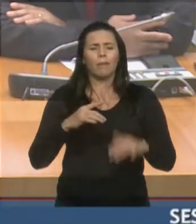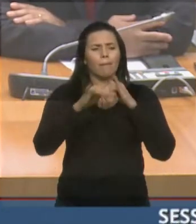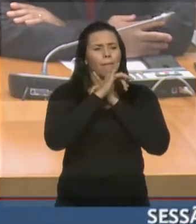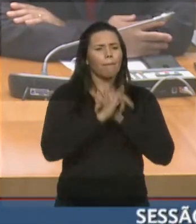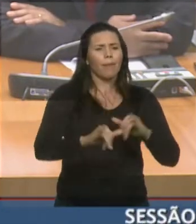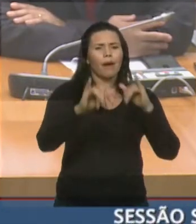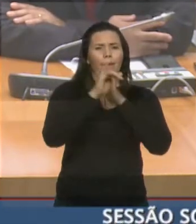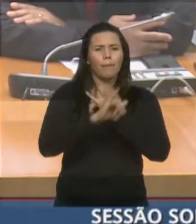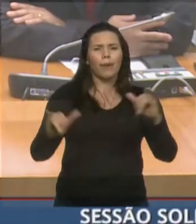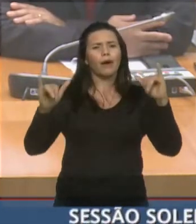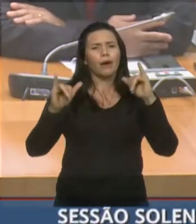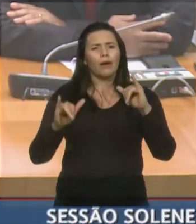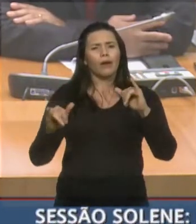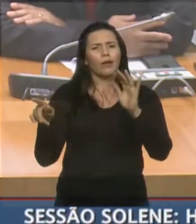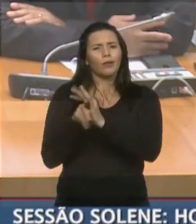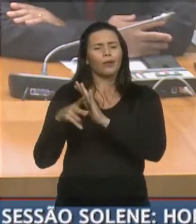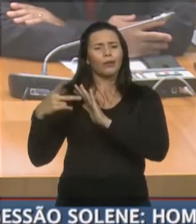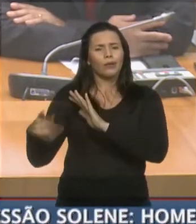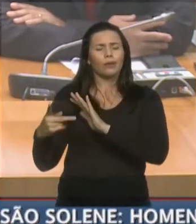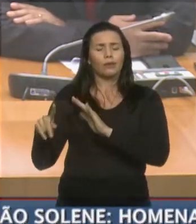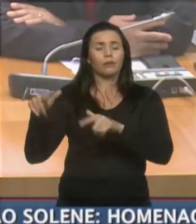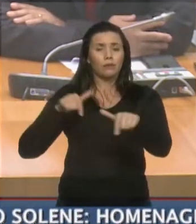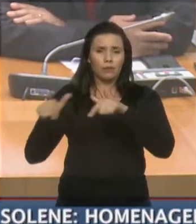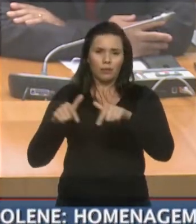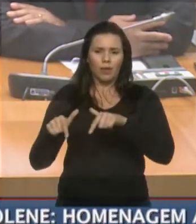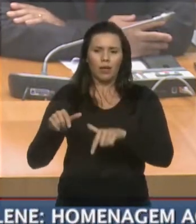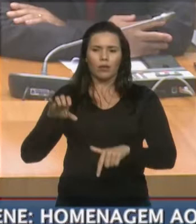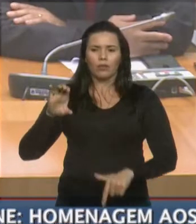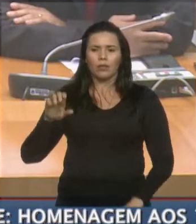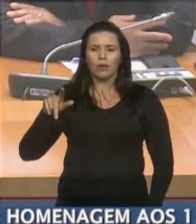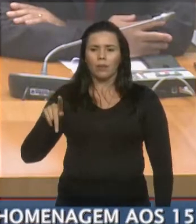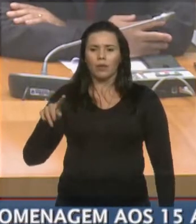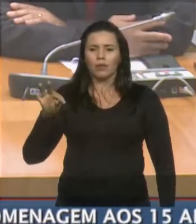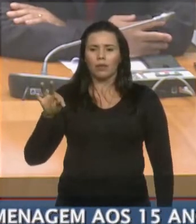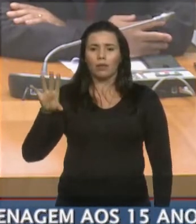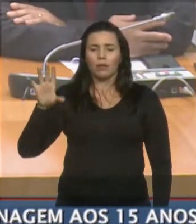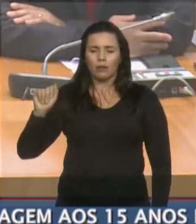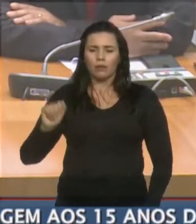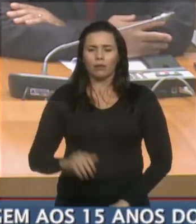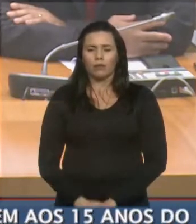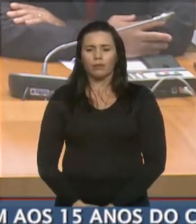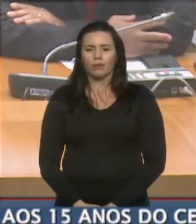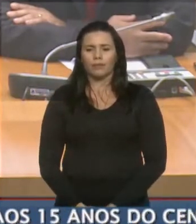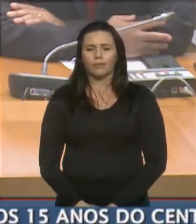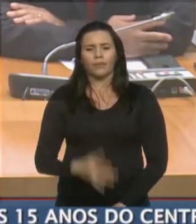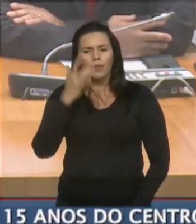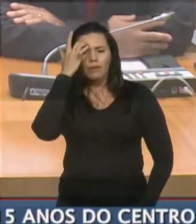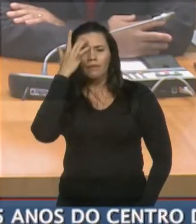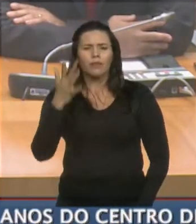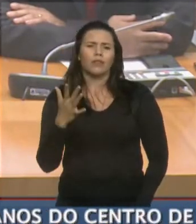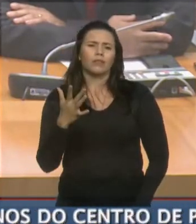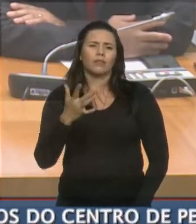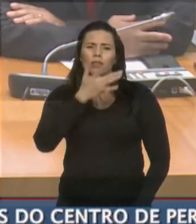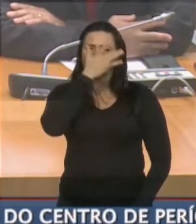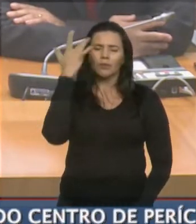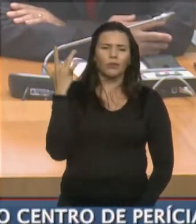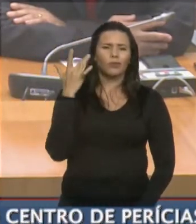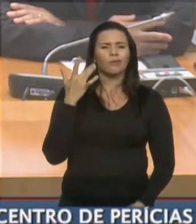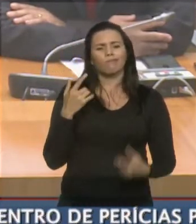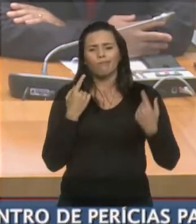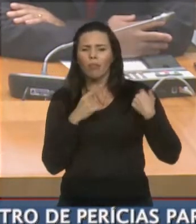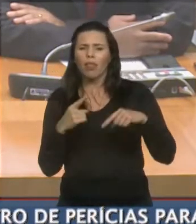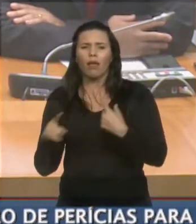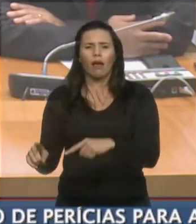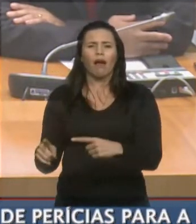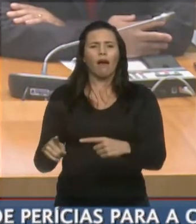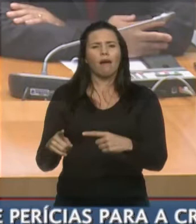é muito fácil aqueles que não procuram proteger e promover o bem-estar do cidadão criticar e